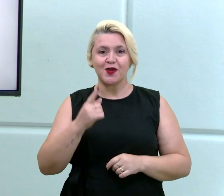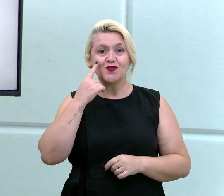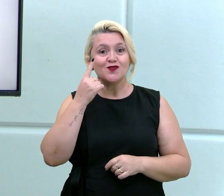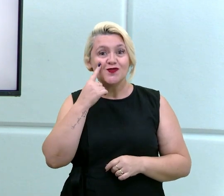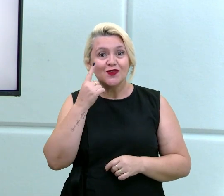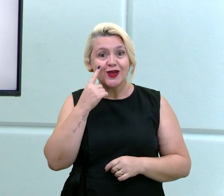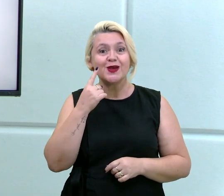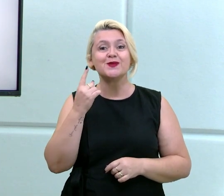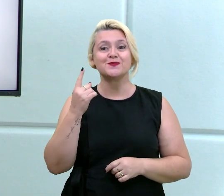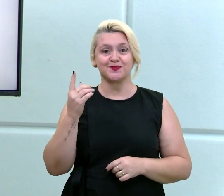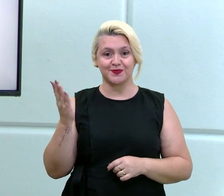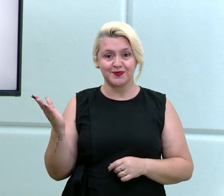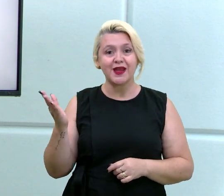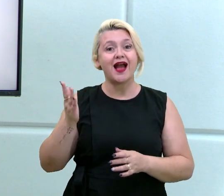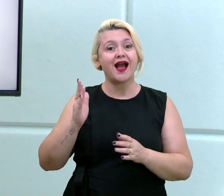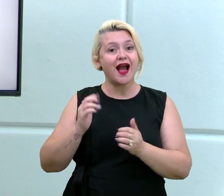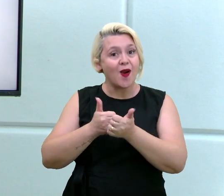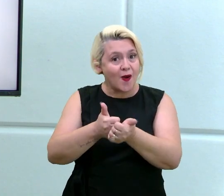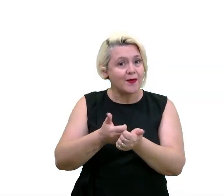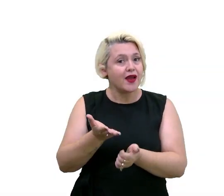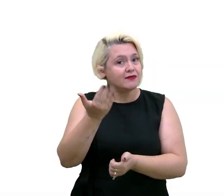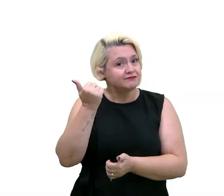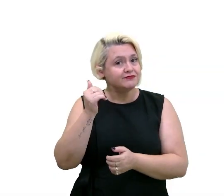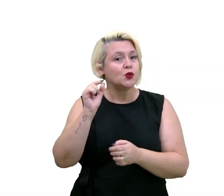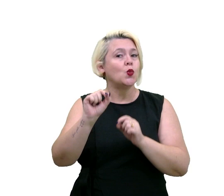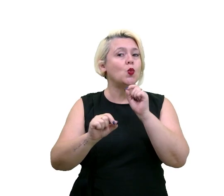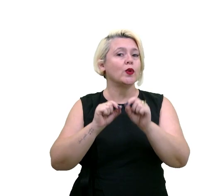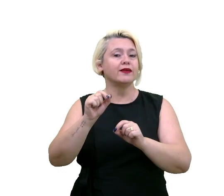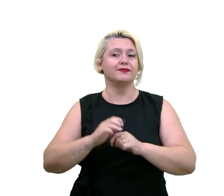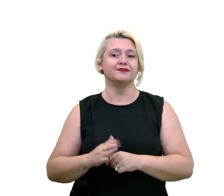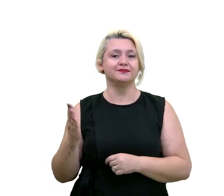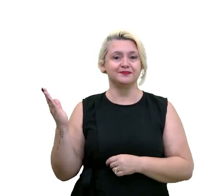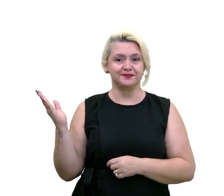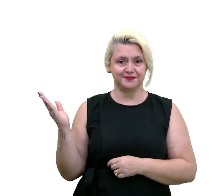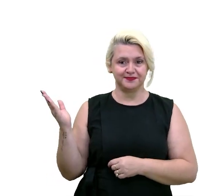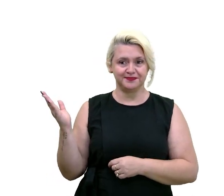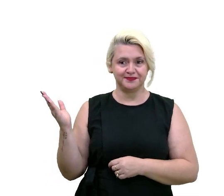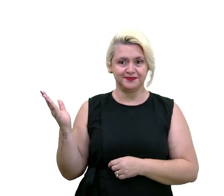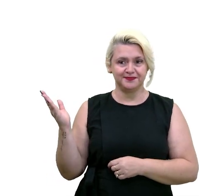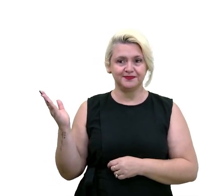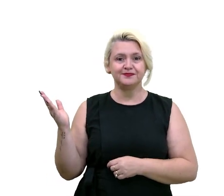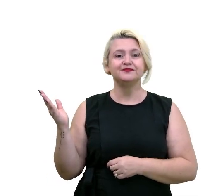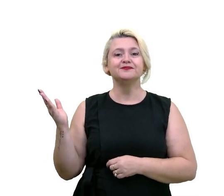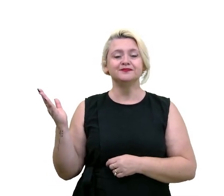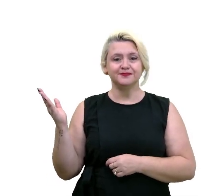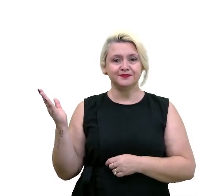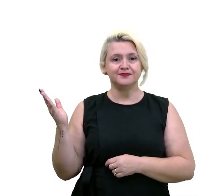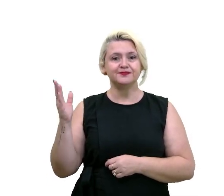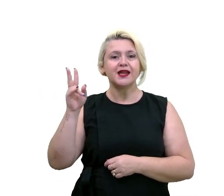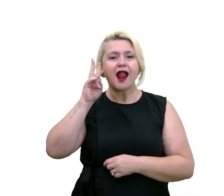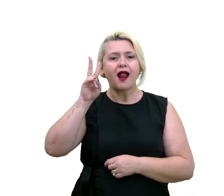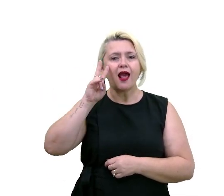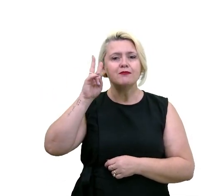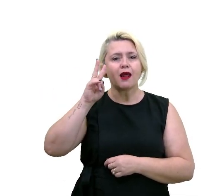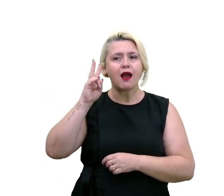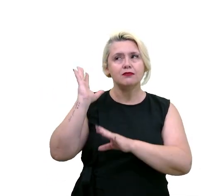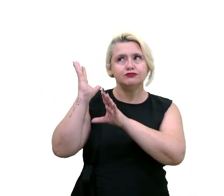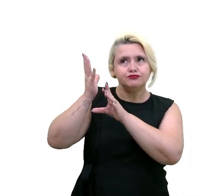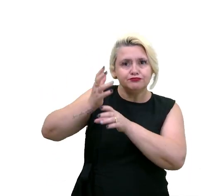vamos ver, acompanhar aqui o que nós temos. Nós temos uma revisão, porque é